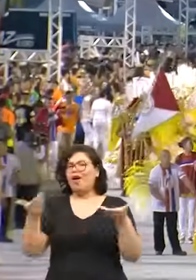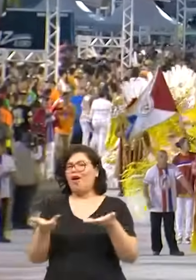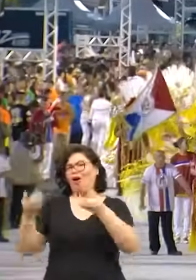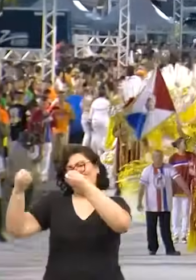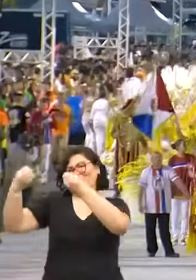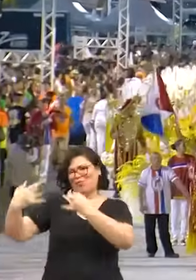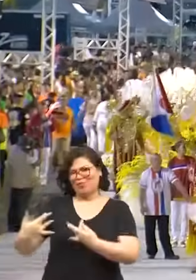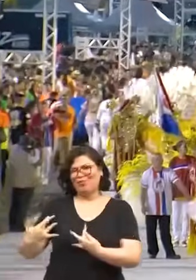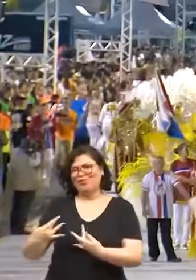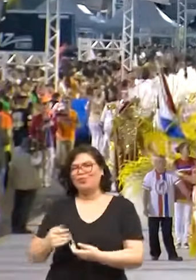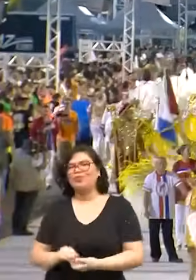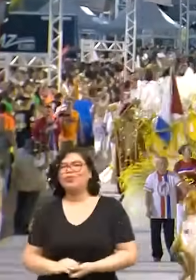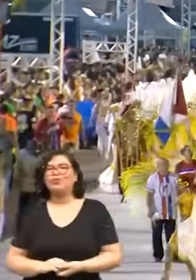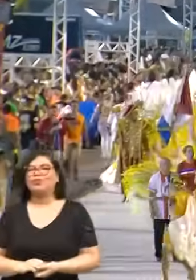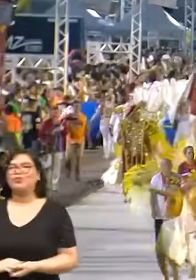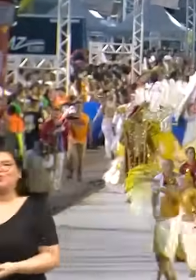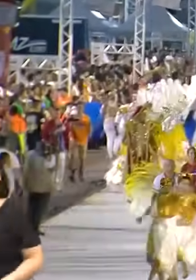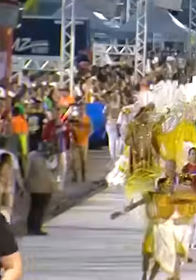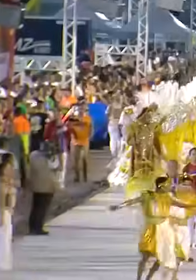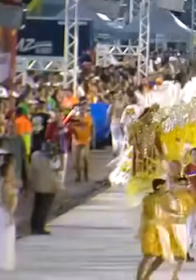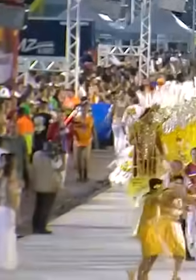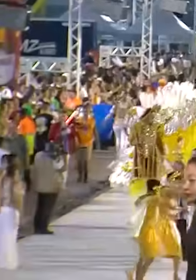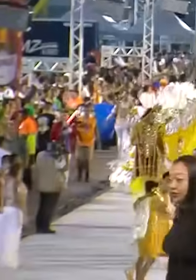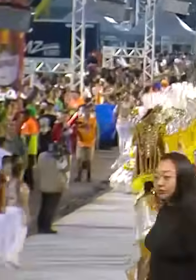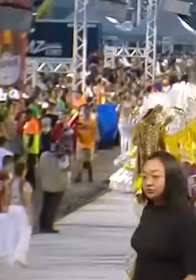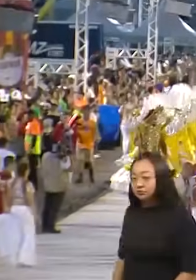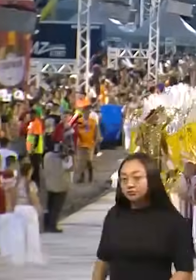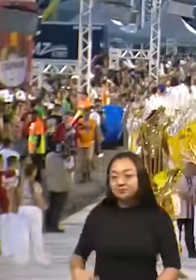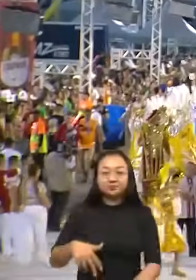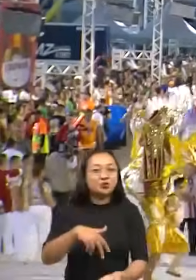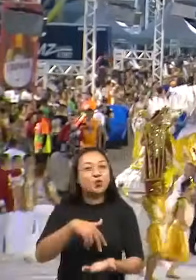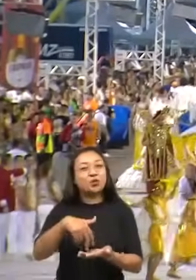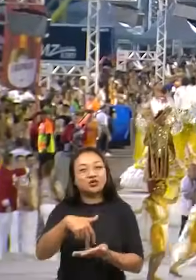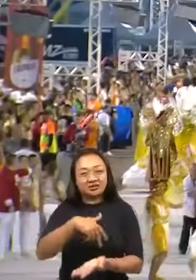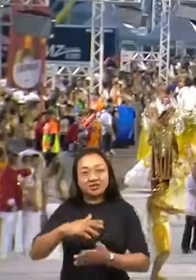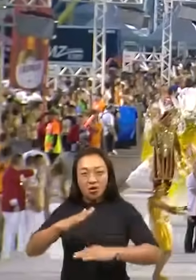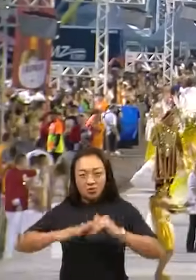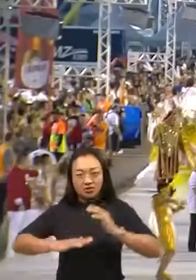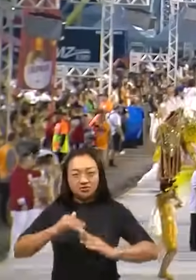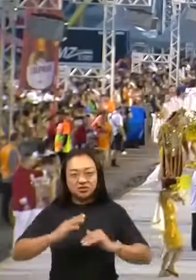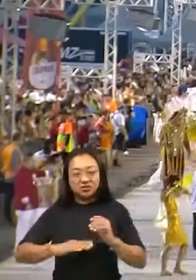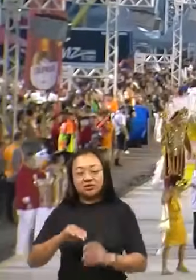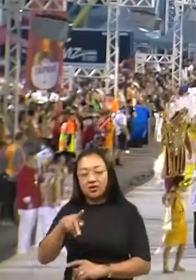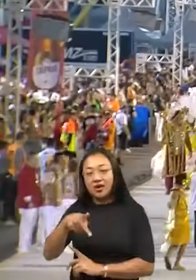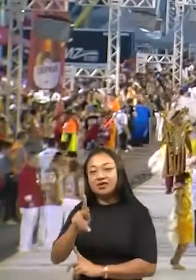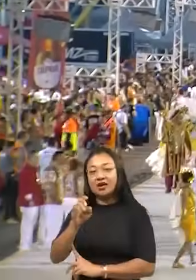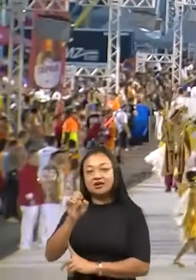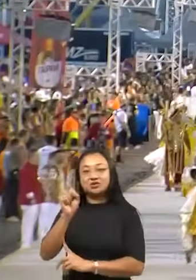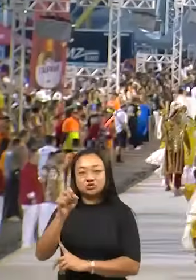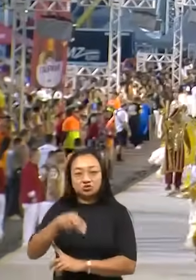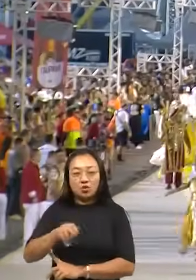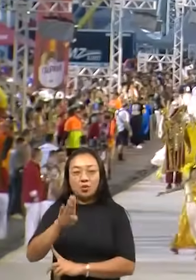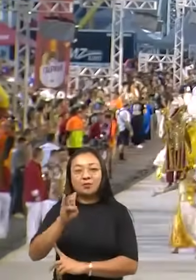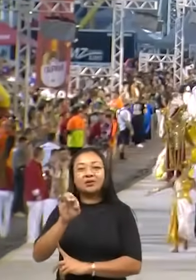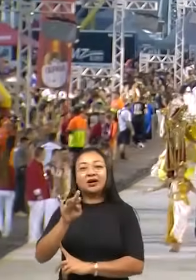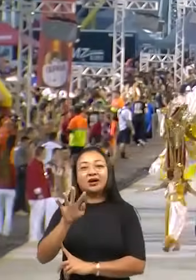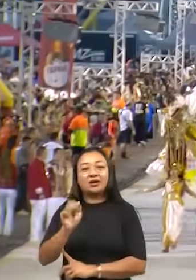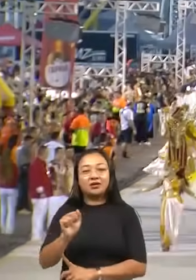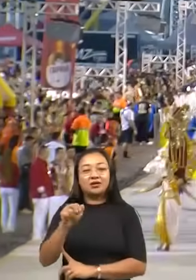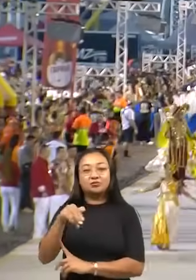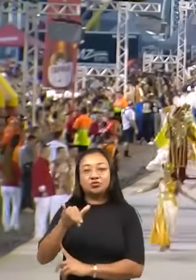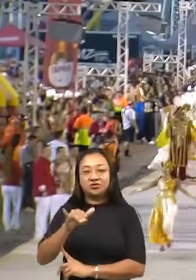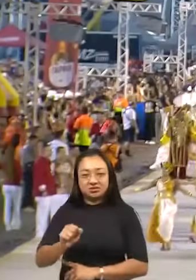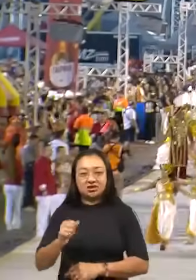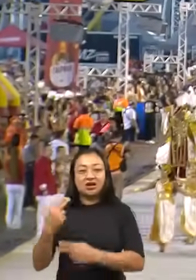comentar aqui com a gente. O coreógrafo e diretor é o Kevson Braga e o Maico Muniz, pessoal. Os responsáveis pela